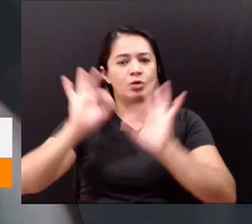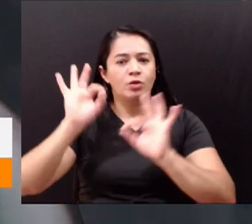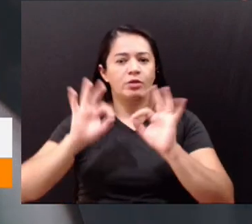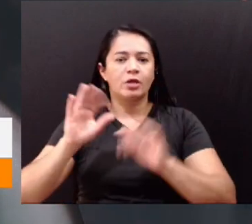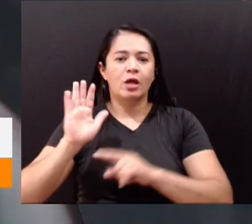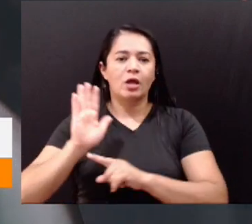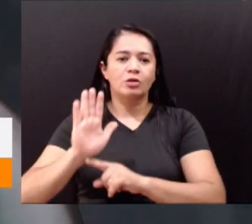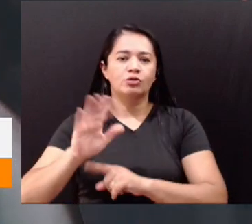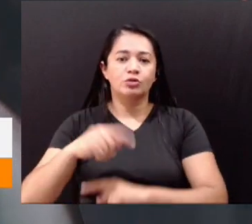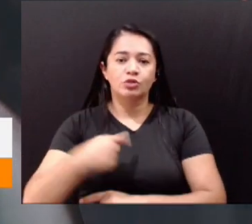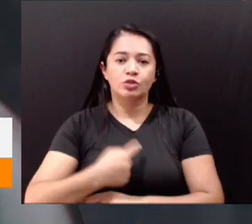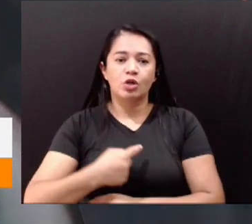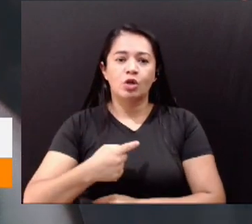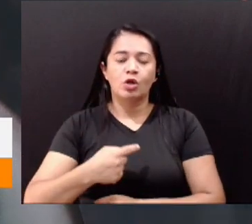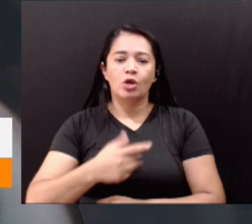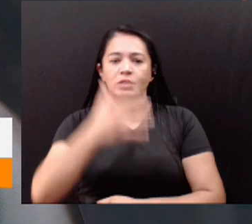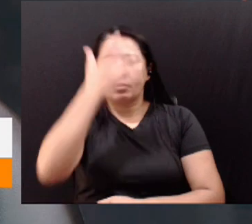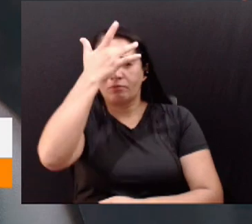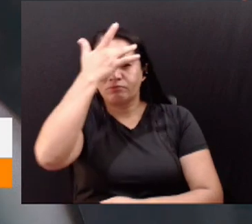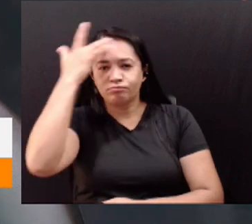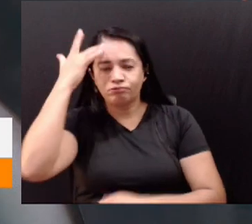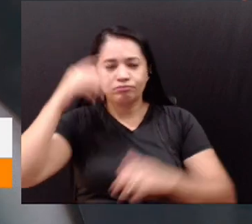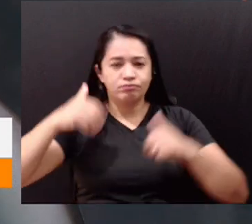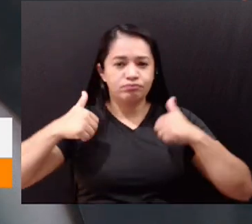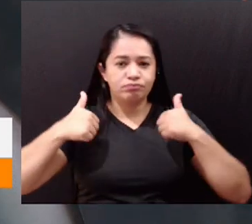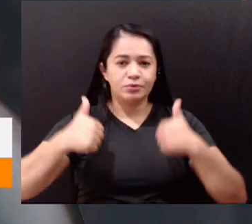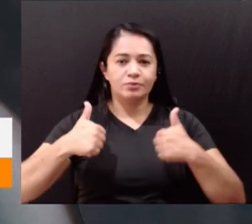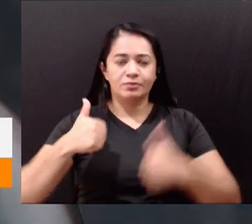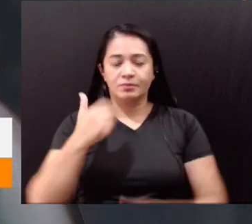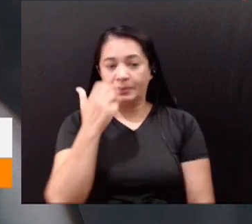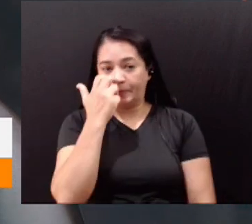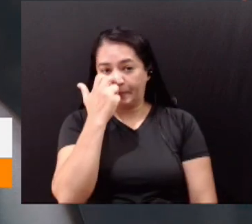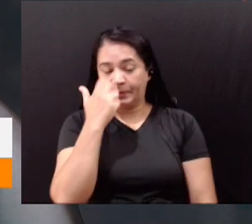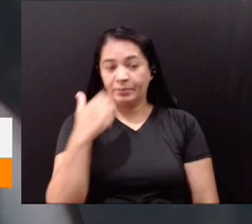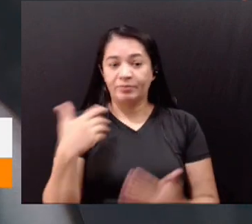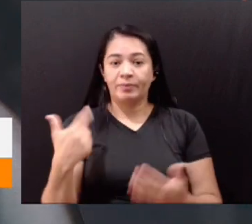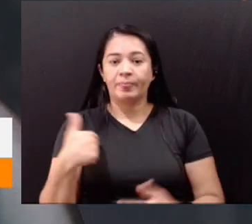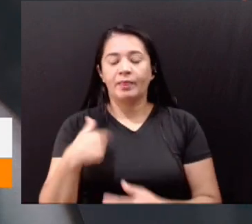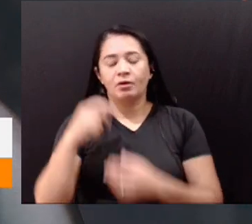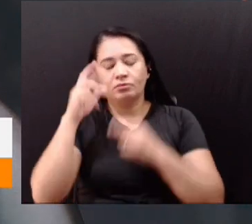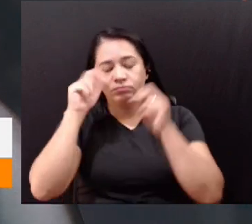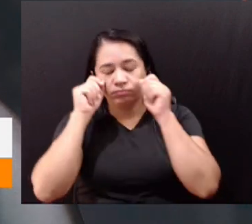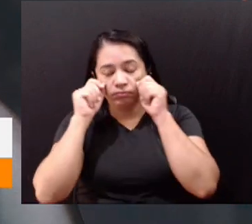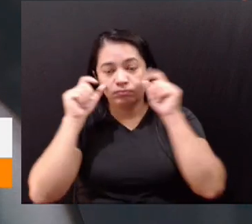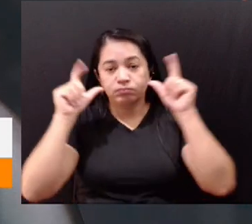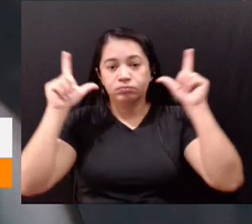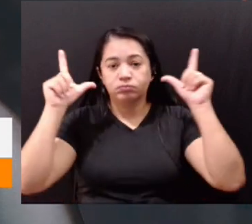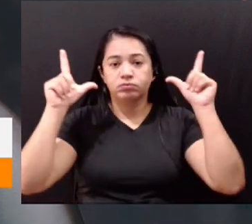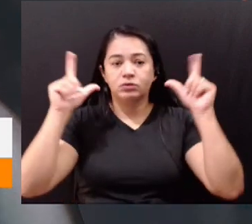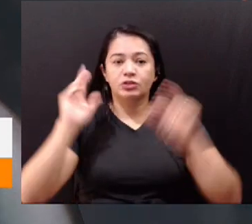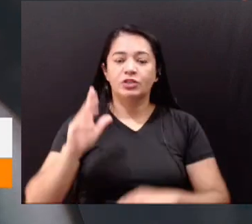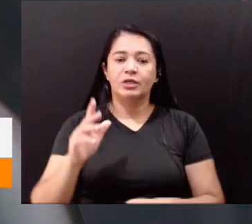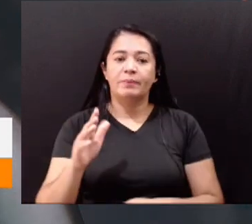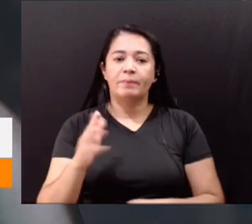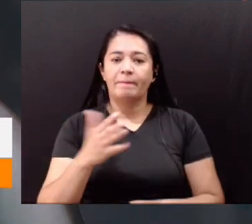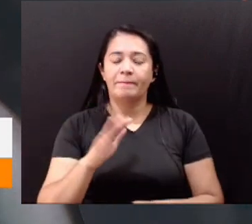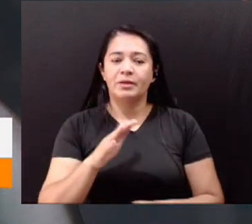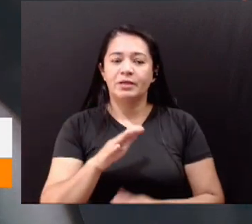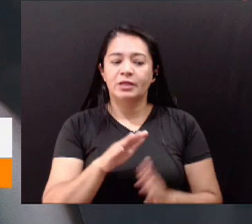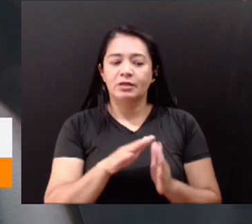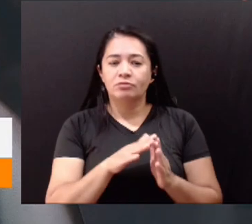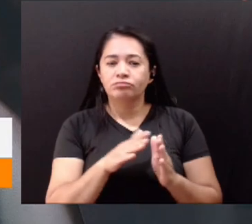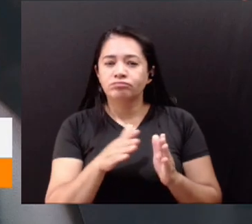mente saudável, uma mente sã. Então, eu acordo e eu tenho mais ou menos uma previsibilidade